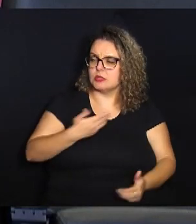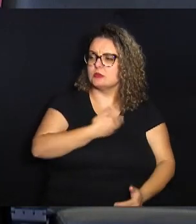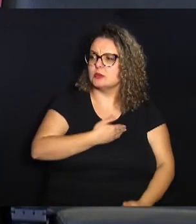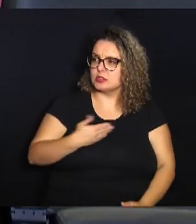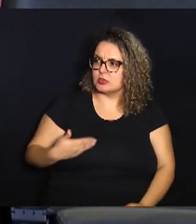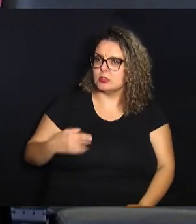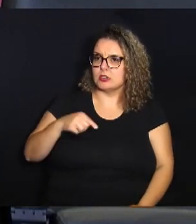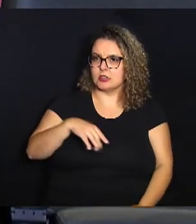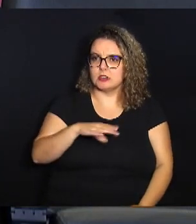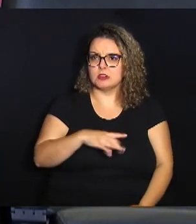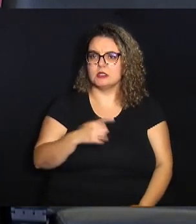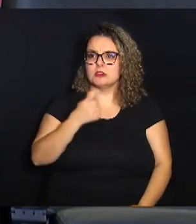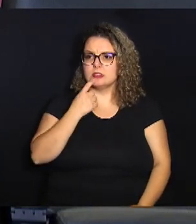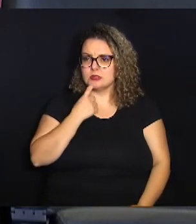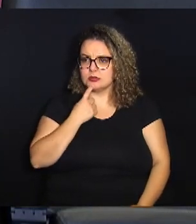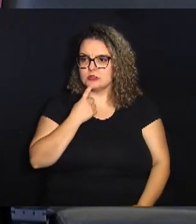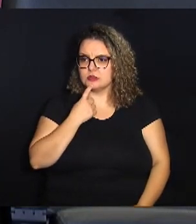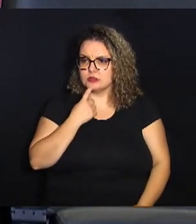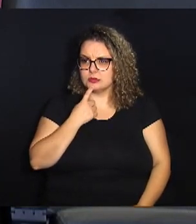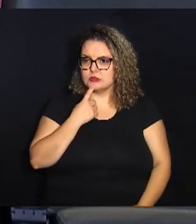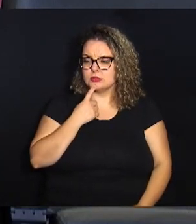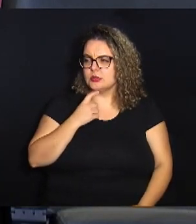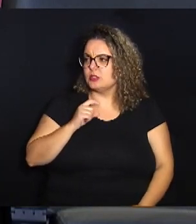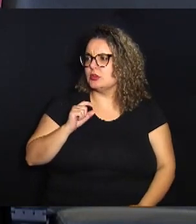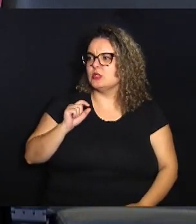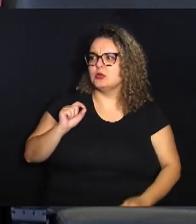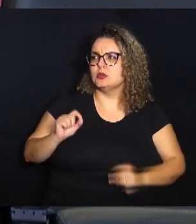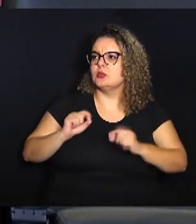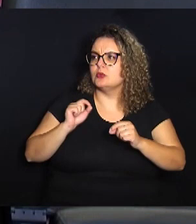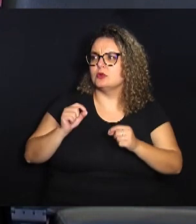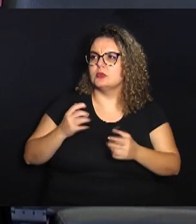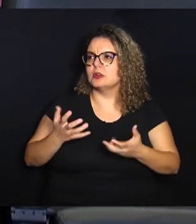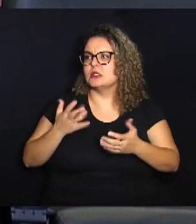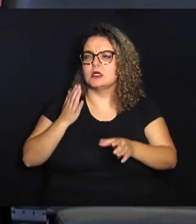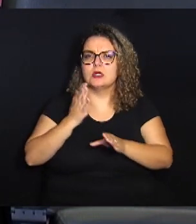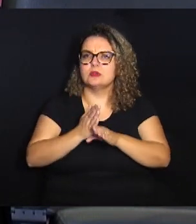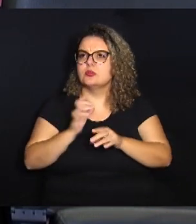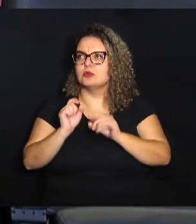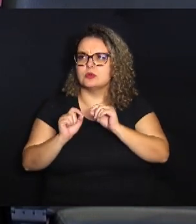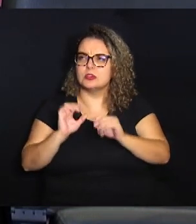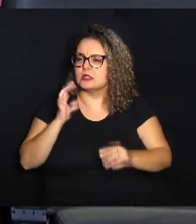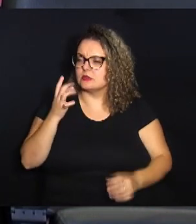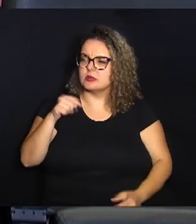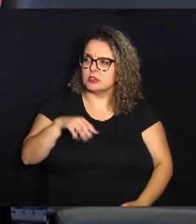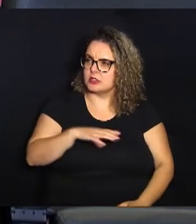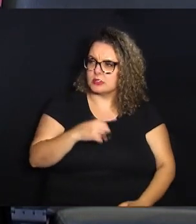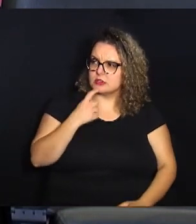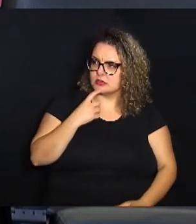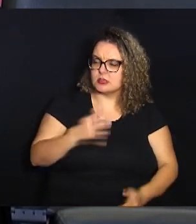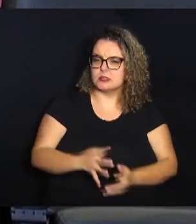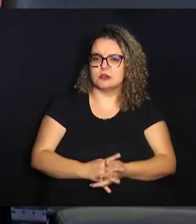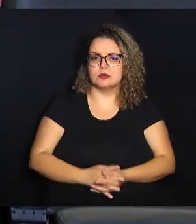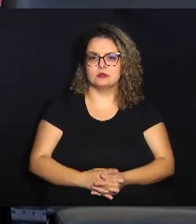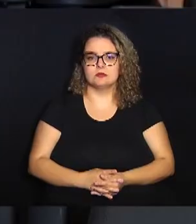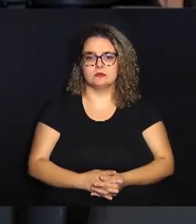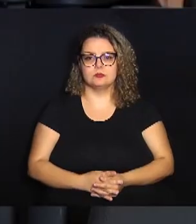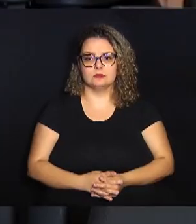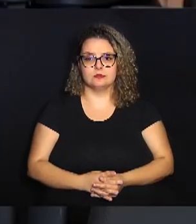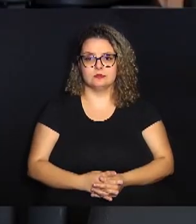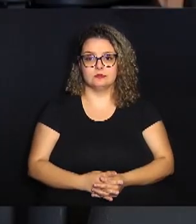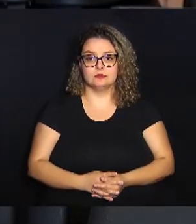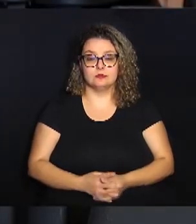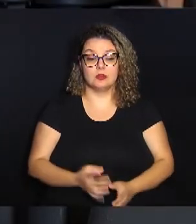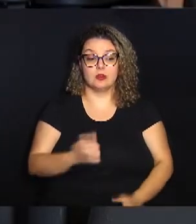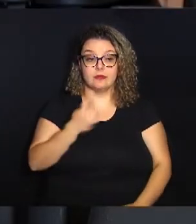na cidade de Campinas. O que o senhor deseja descobrir ou o que está acontecendo aqui na cidade?